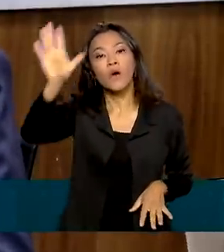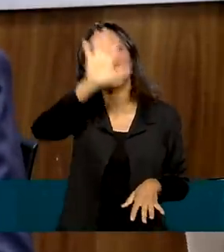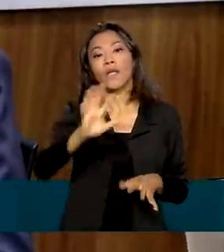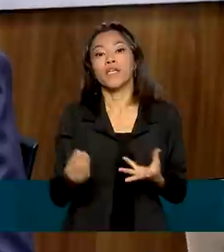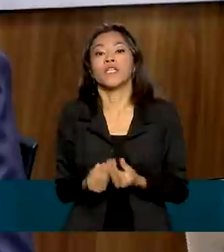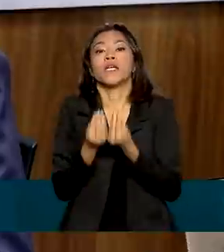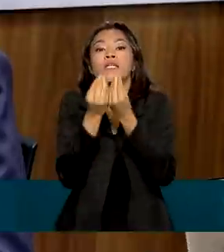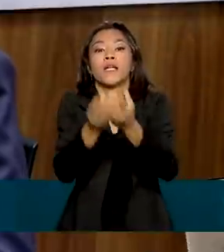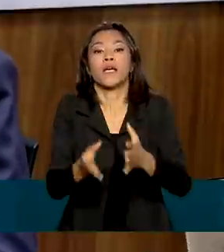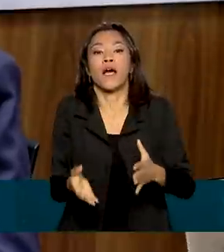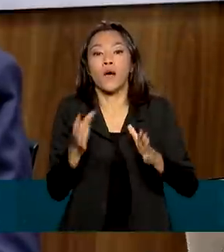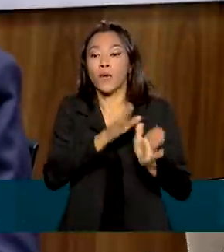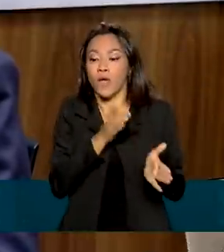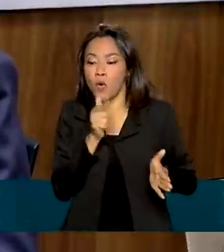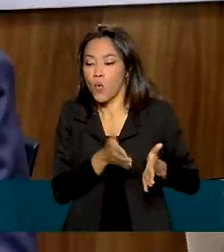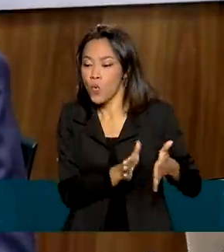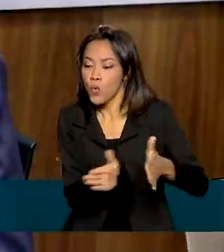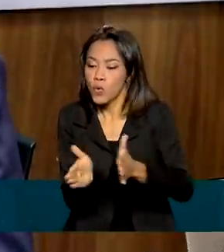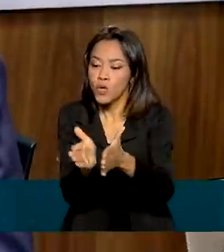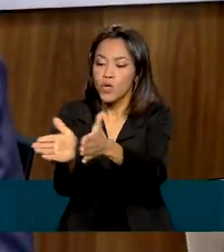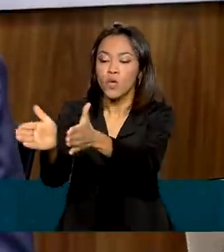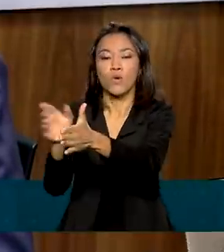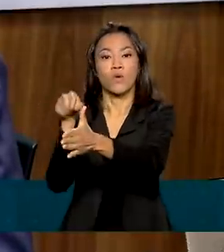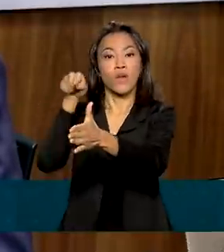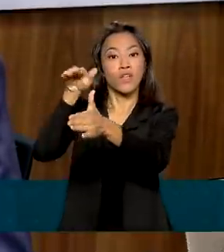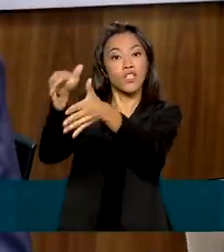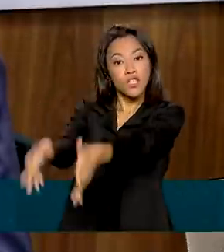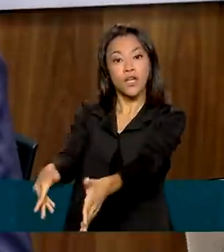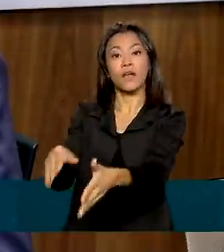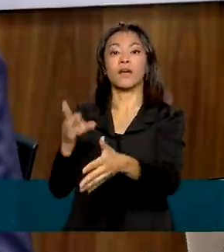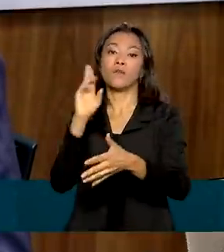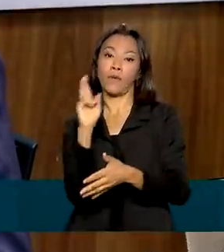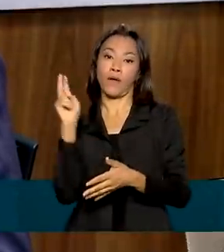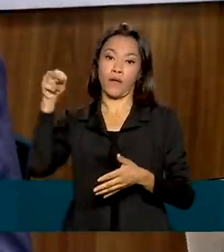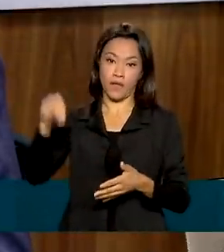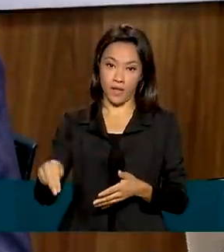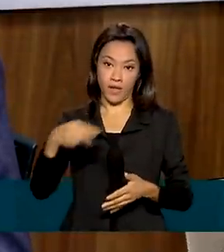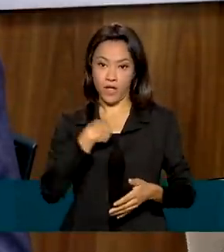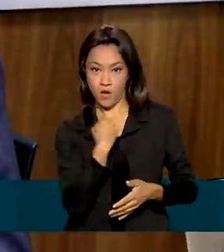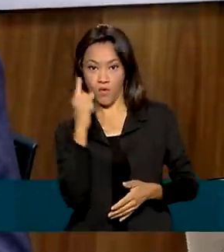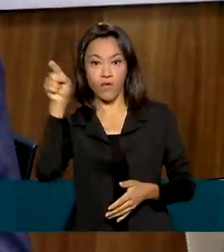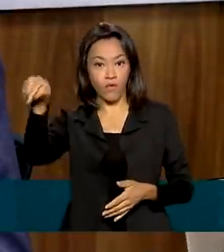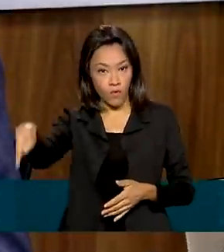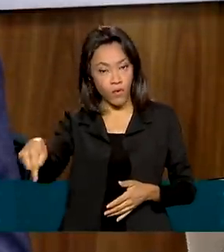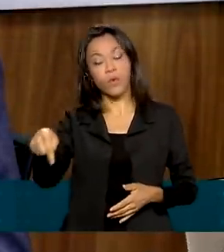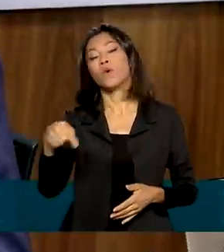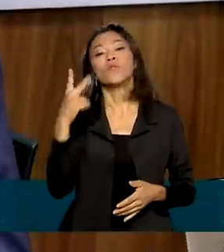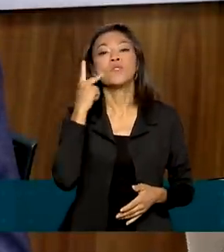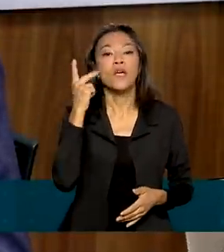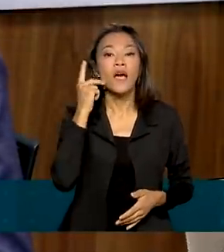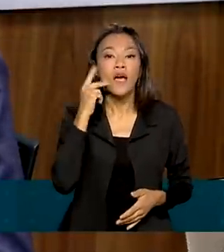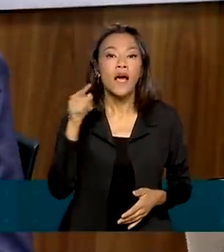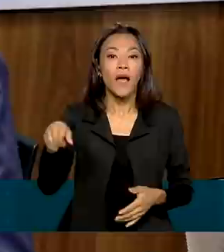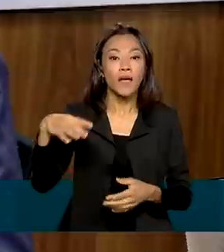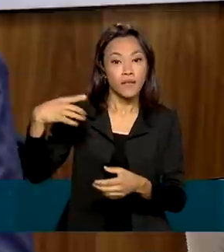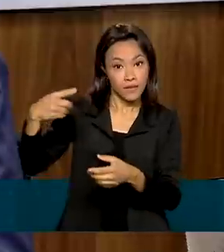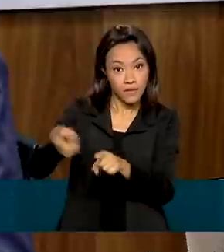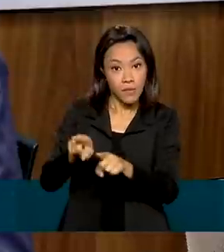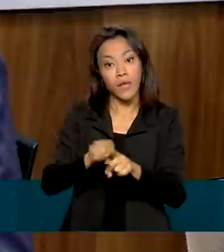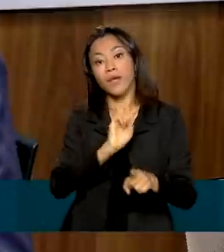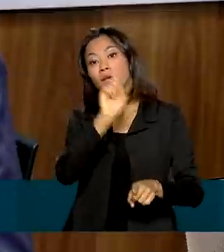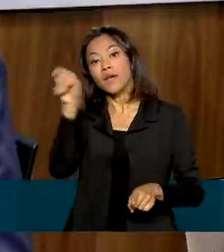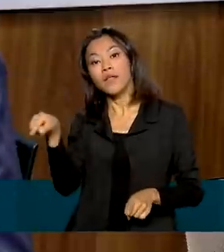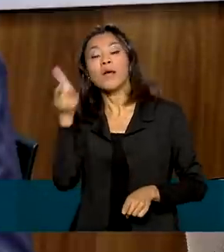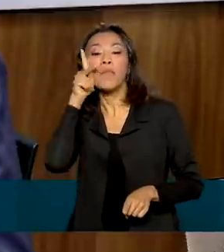todo o eixo norte né e chega até o Rio Bruno vai todo dia oito estar em Jati no Ceará e São José de Piranhas na Paraíba